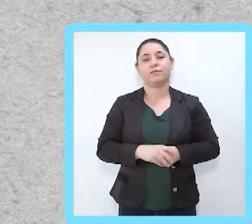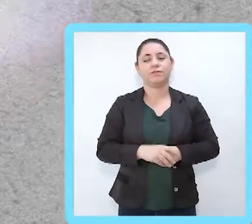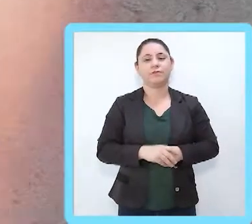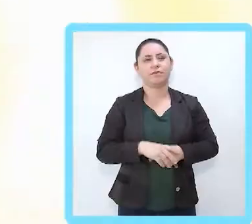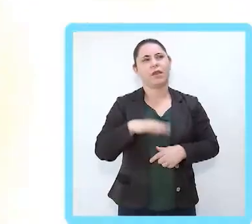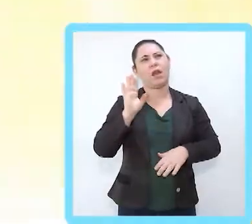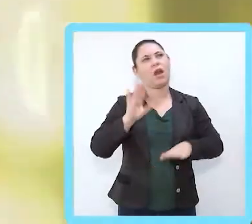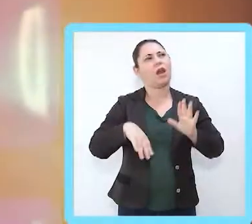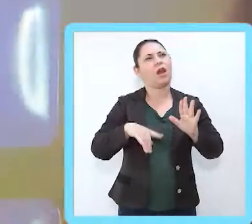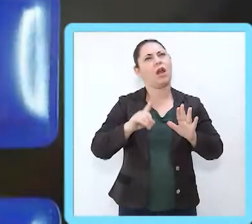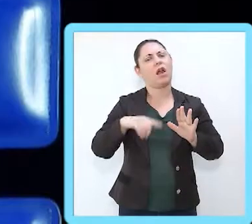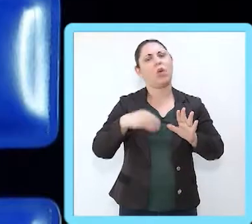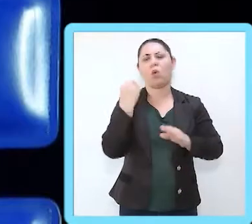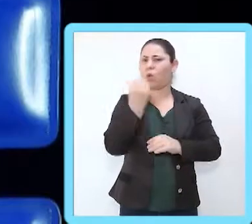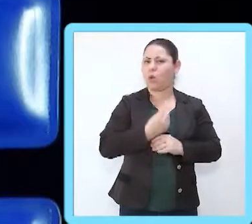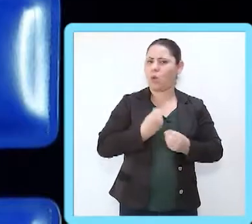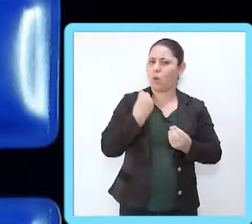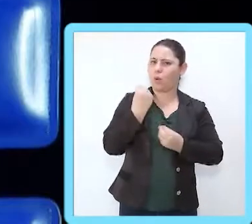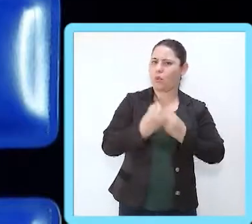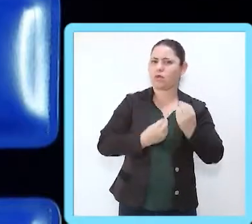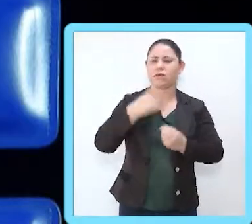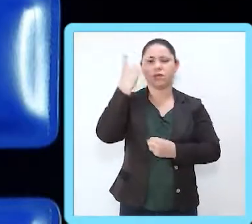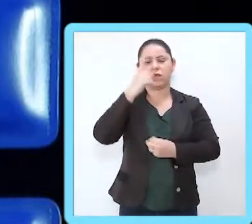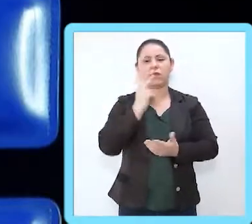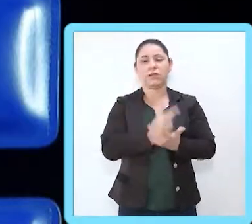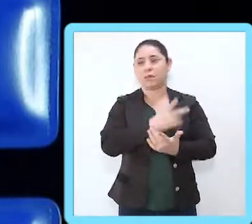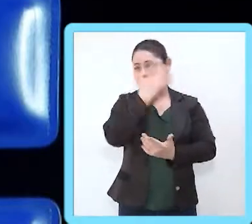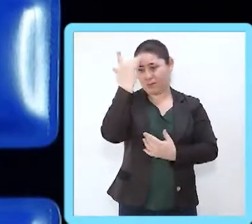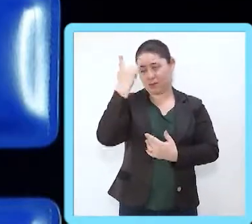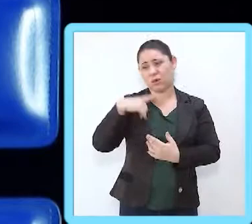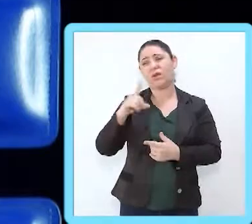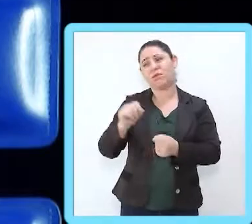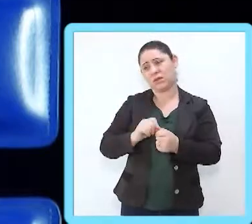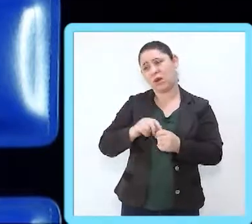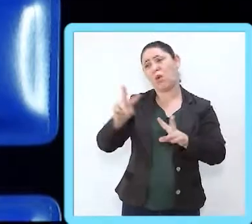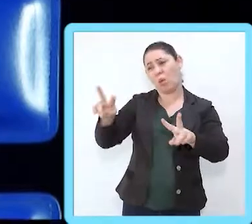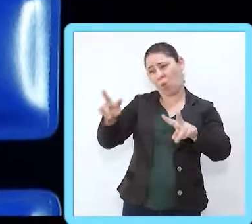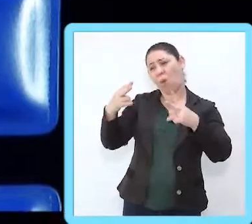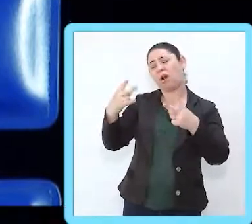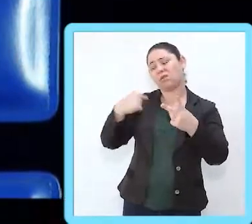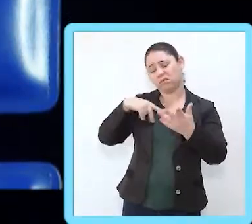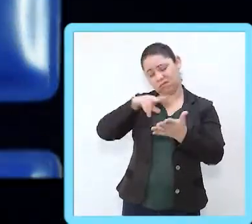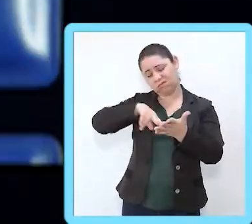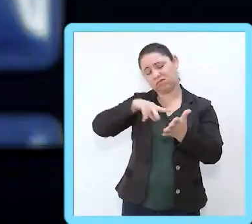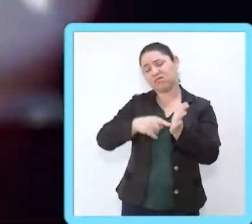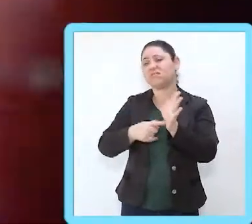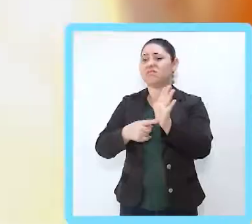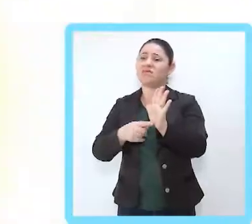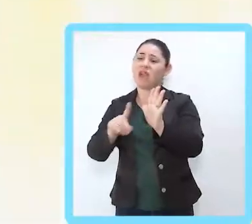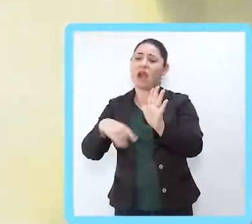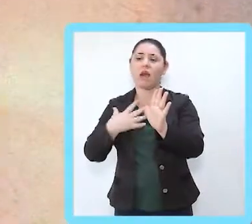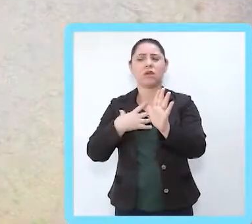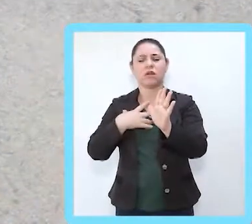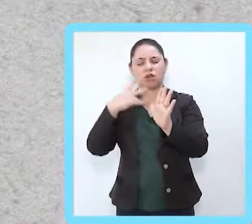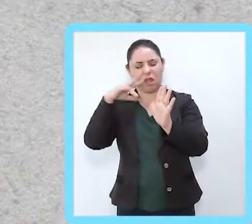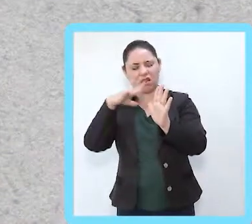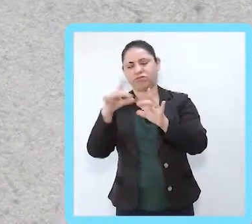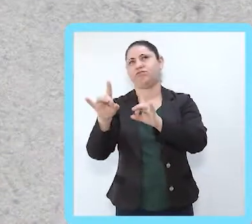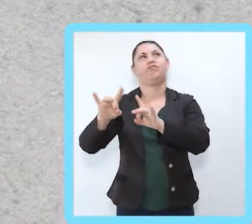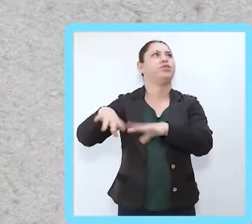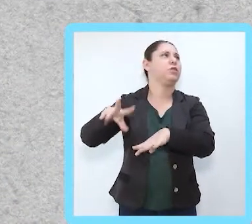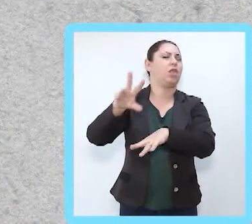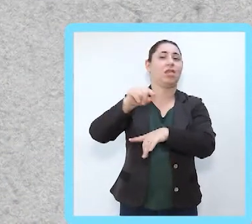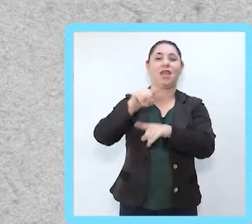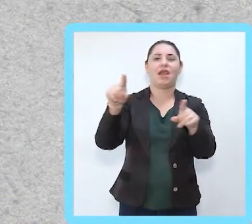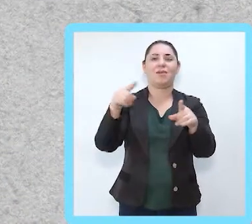mesmo assim, como deputado, sempre tinha aquelas pessoas, olha, o senhor podia olhar para mim isso aqui e tal, né? A gente não deixa de olhar. Medicina é